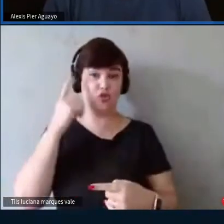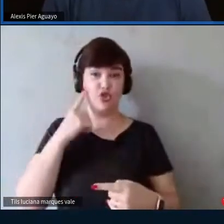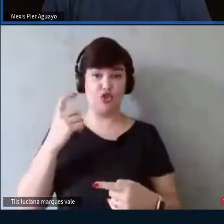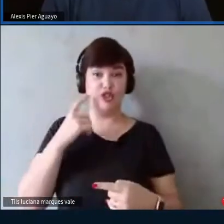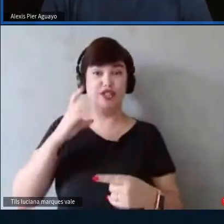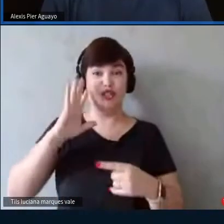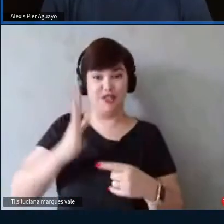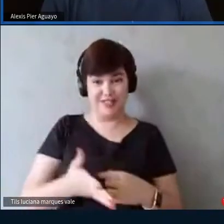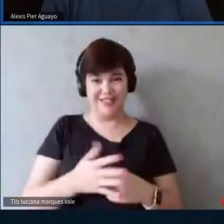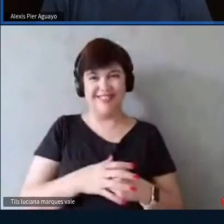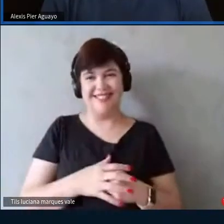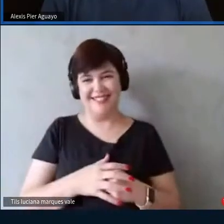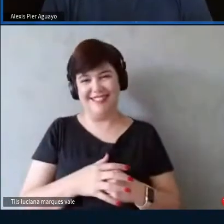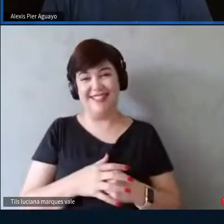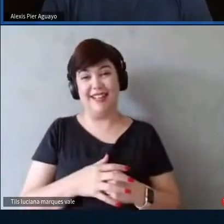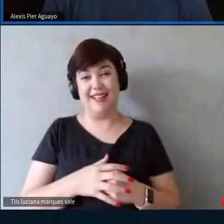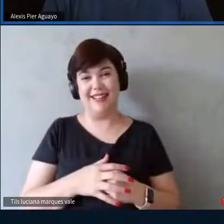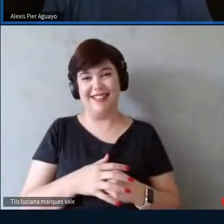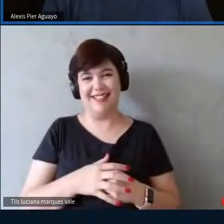também.